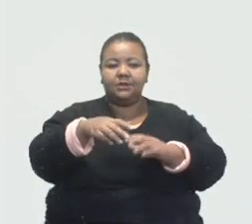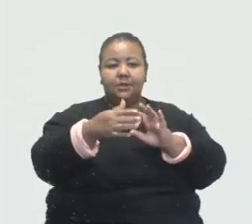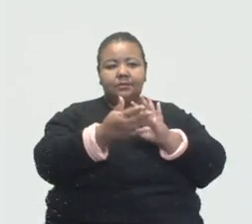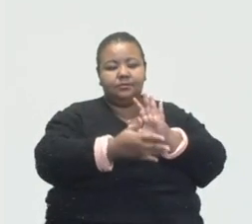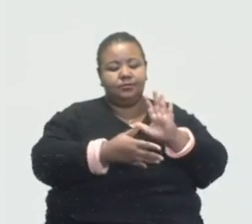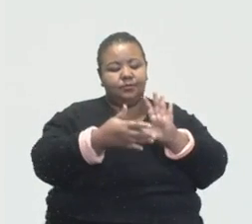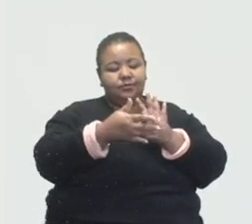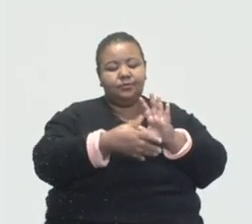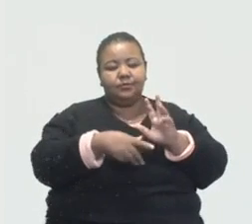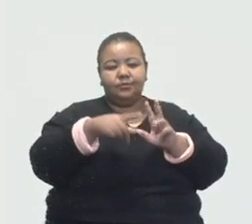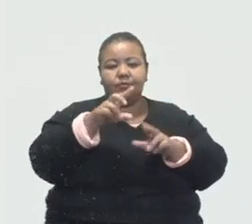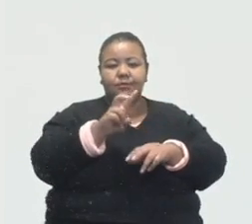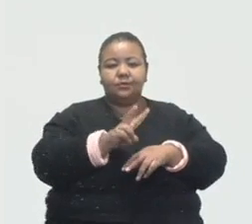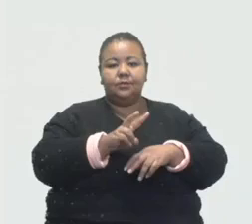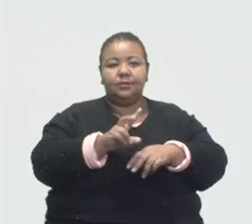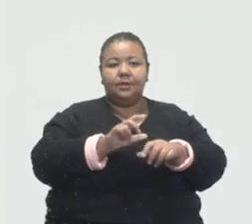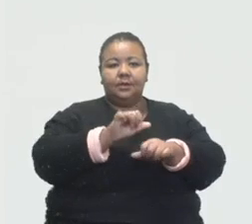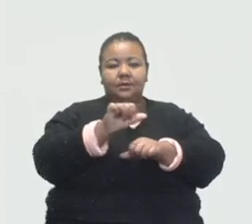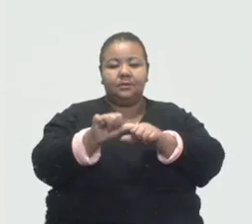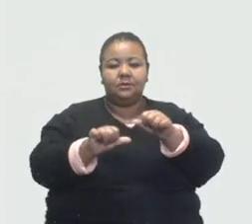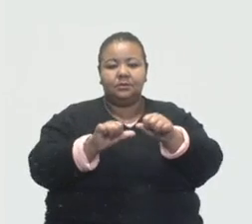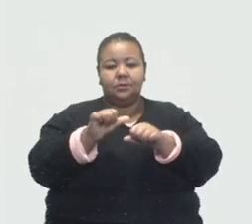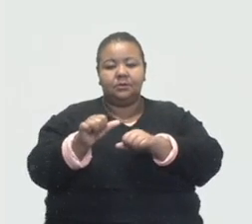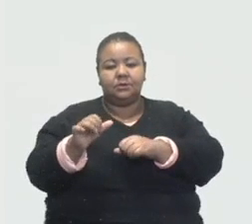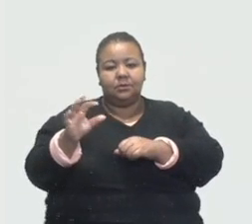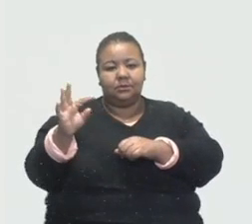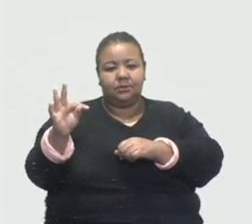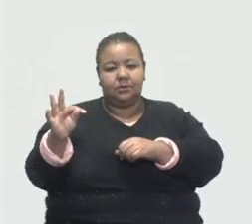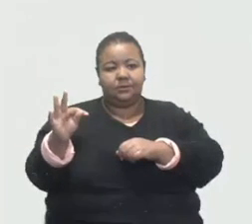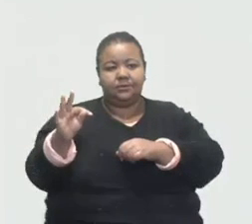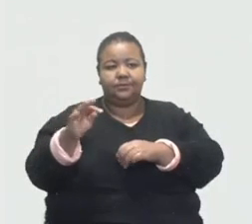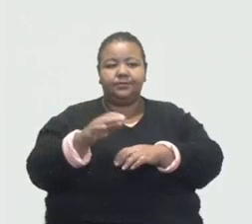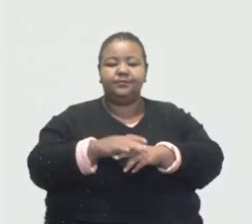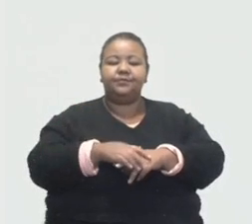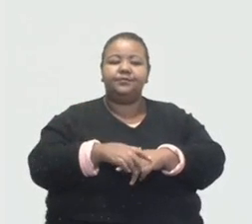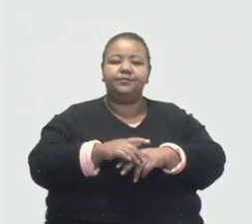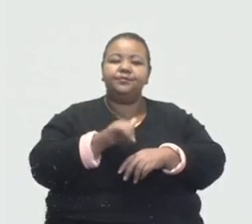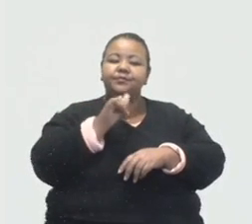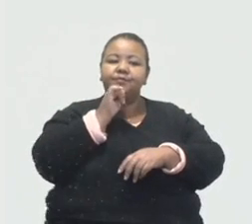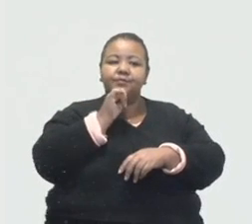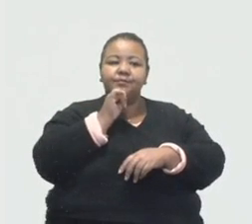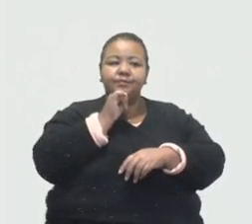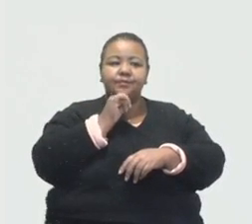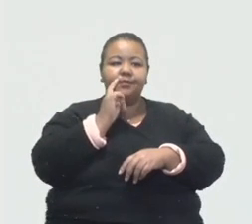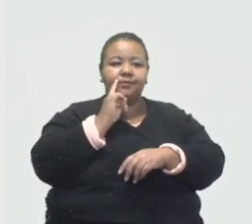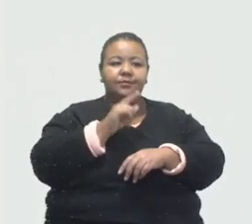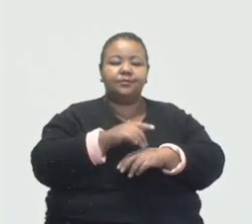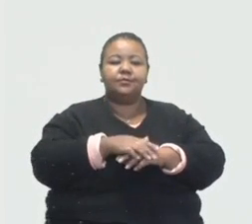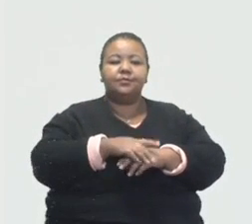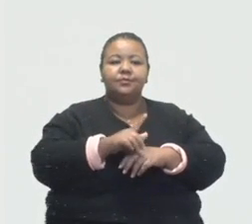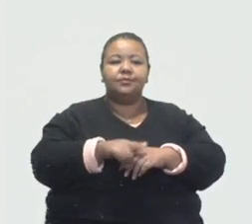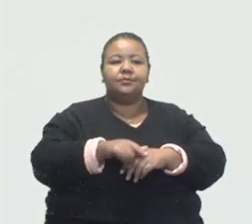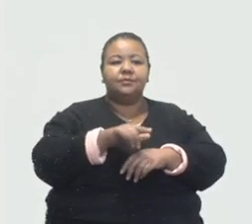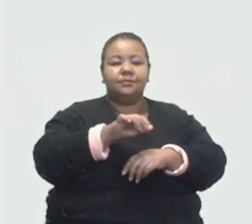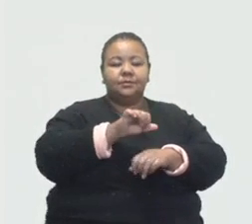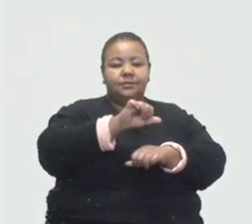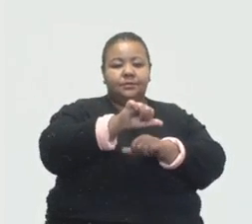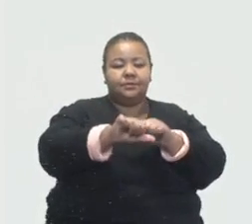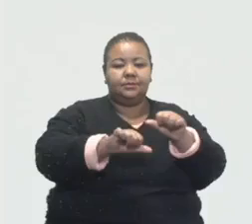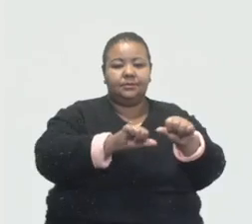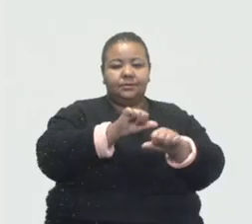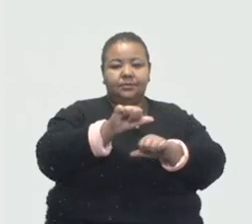vetor V pela transformação T. Então, vejamos aqui um exemplo. Nós temos uma transformação